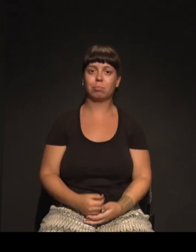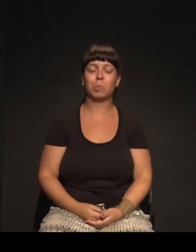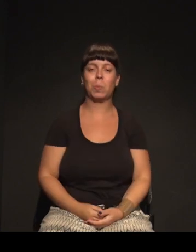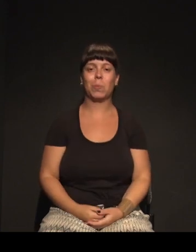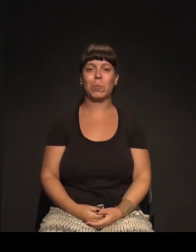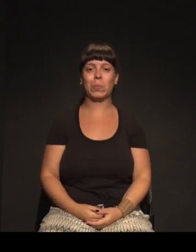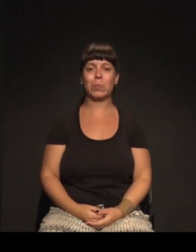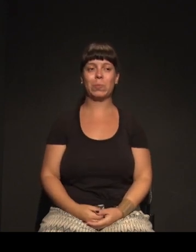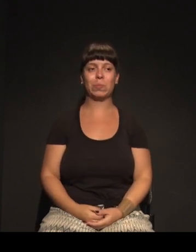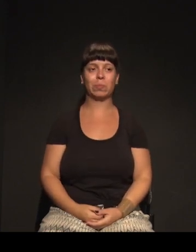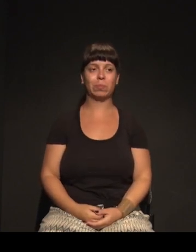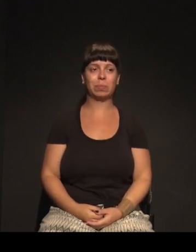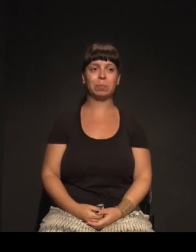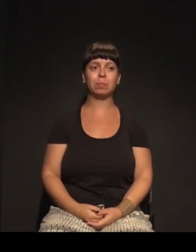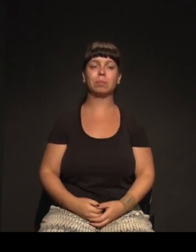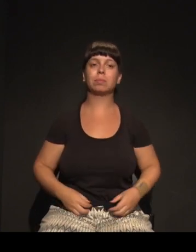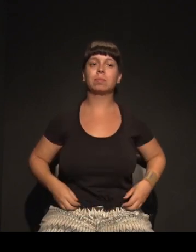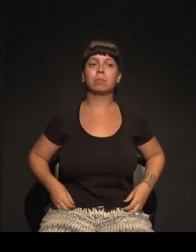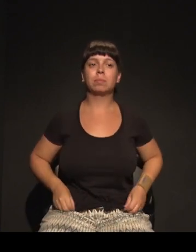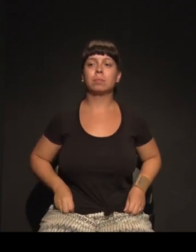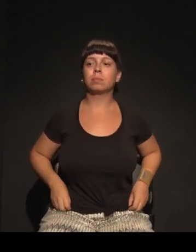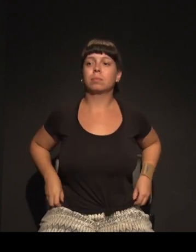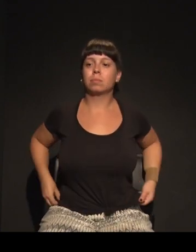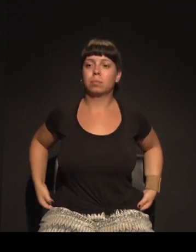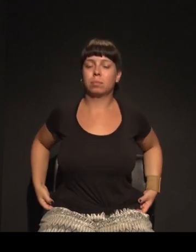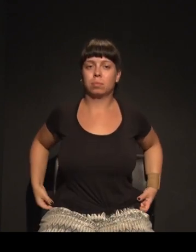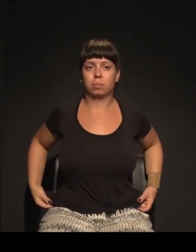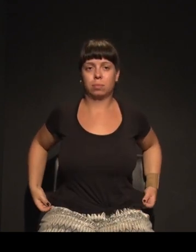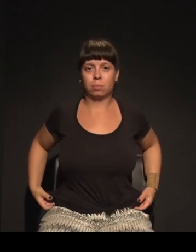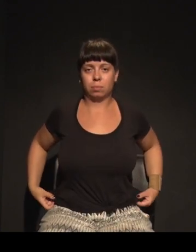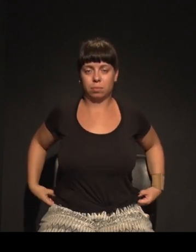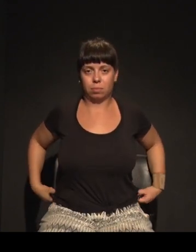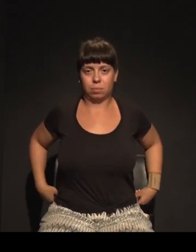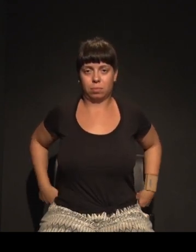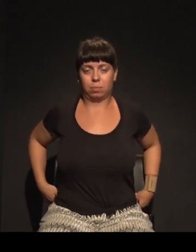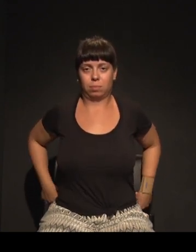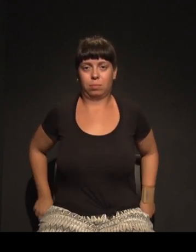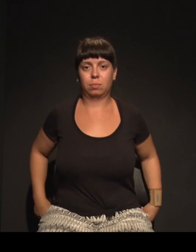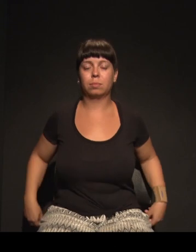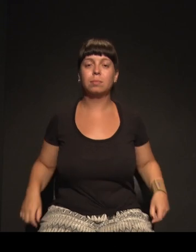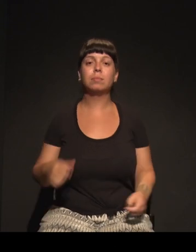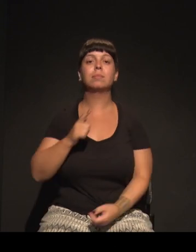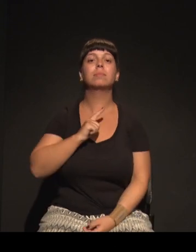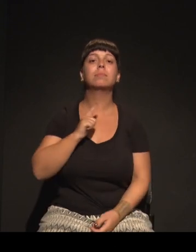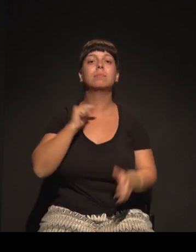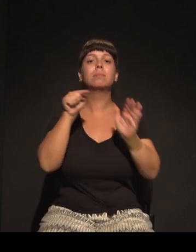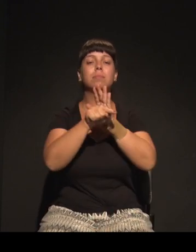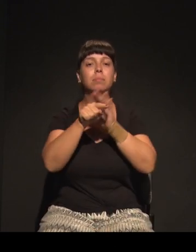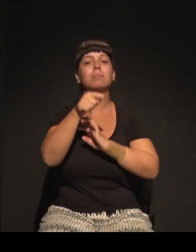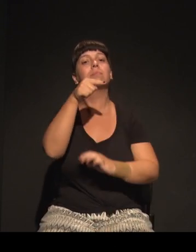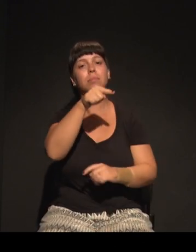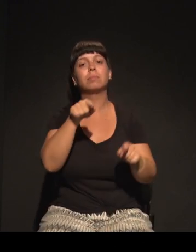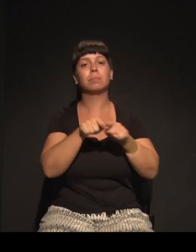só tentam que algumas questões está o alessandro também aqui